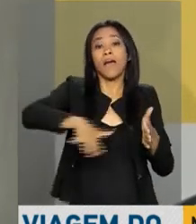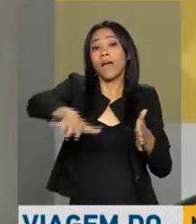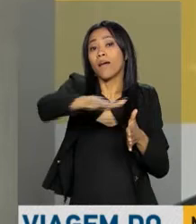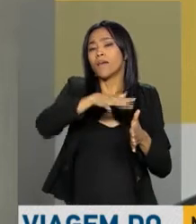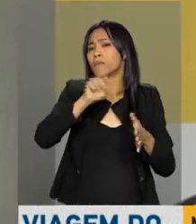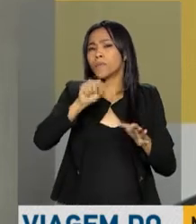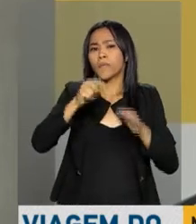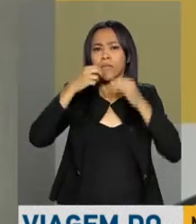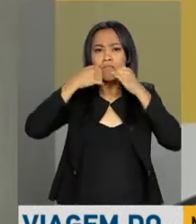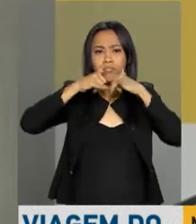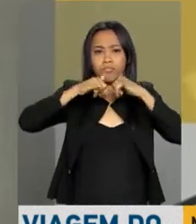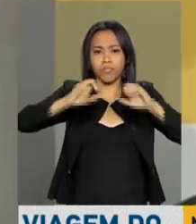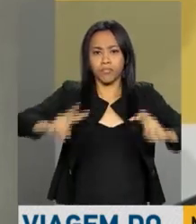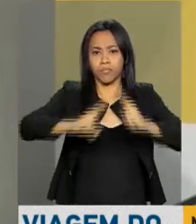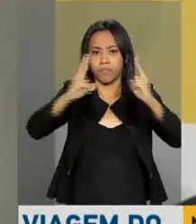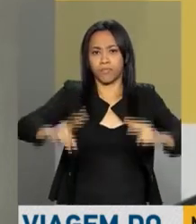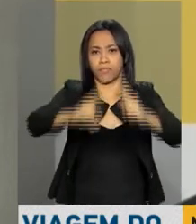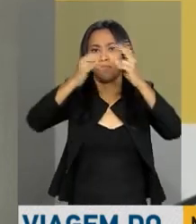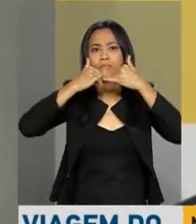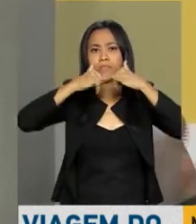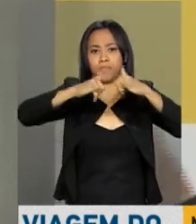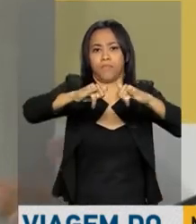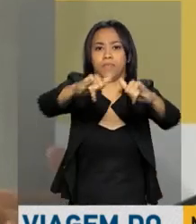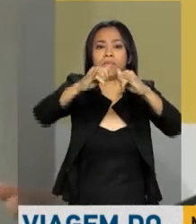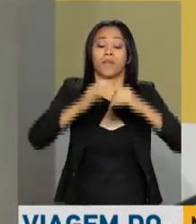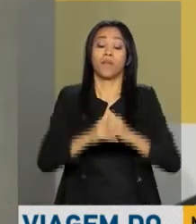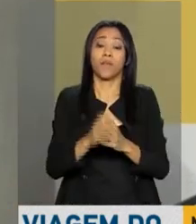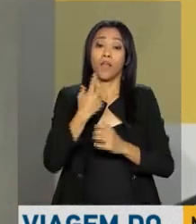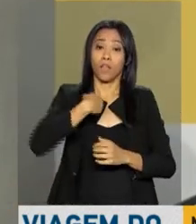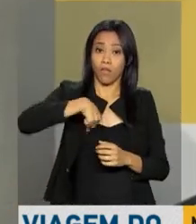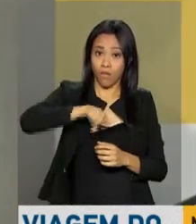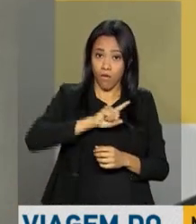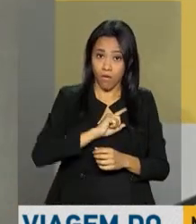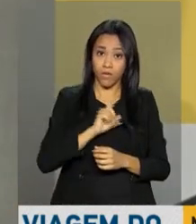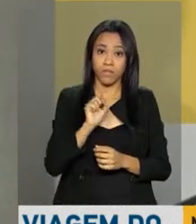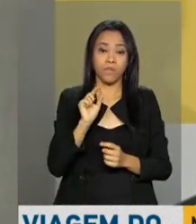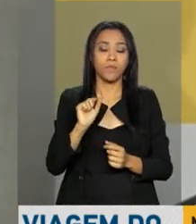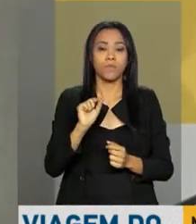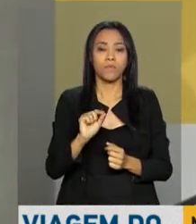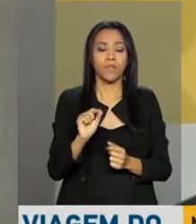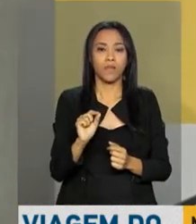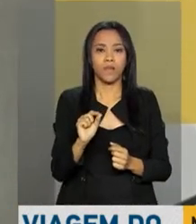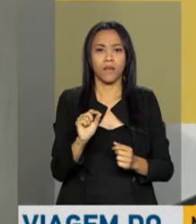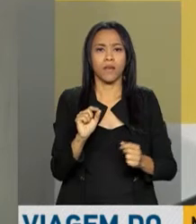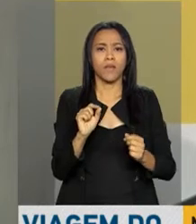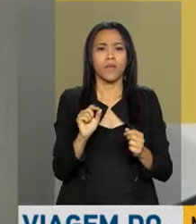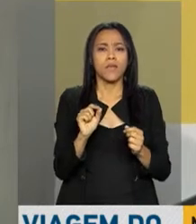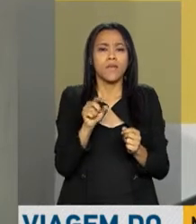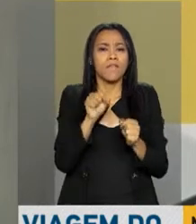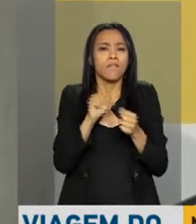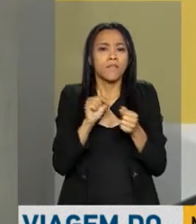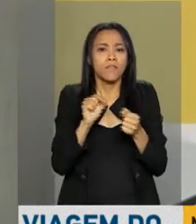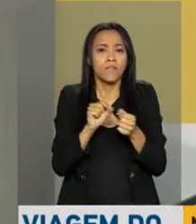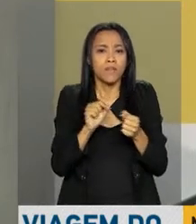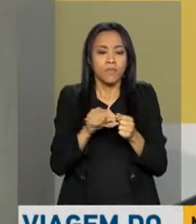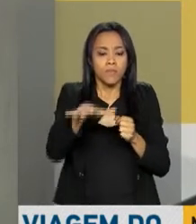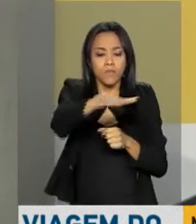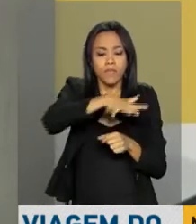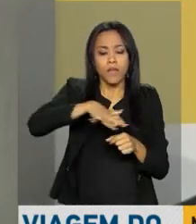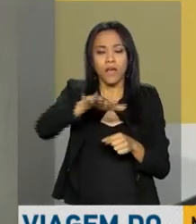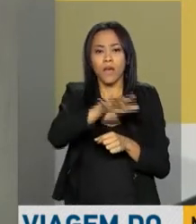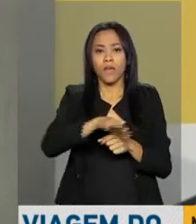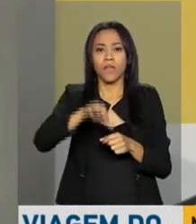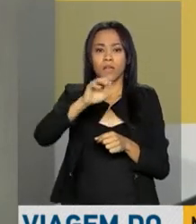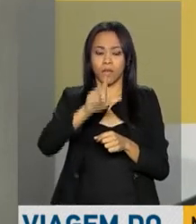exemplo nove instituições é a lógica de mercado ao setor